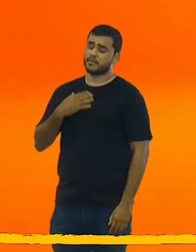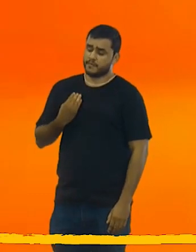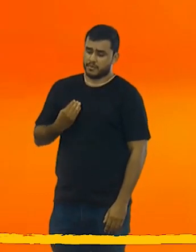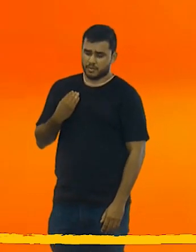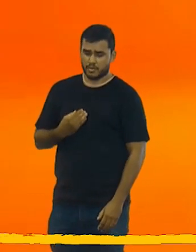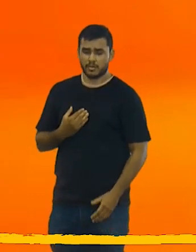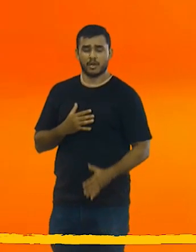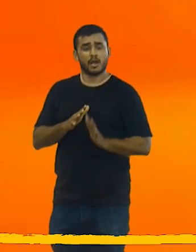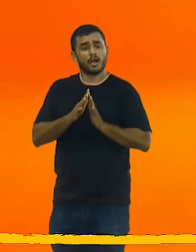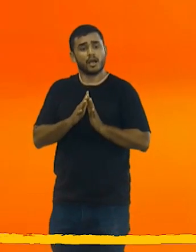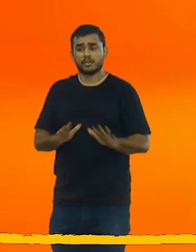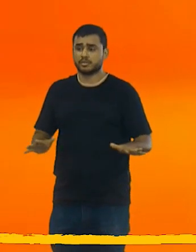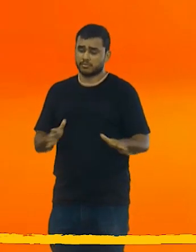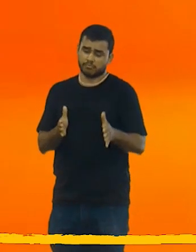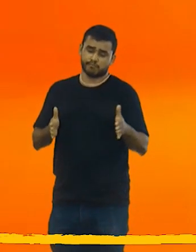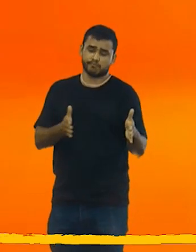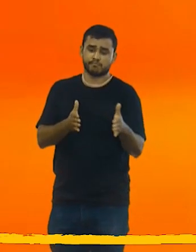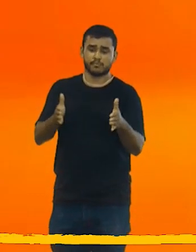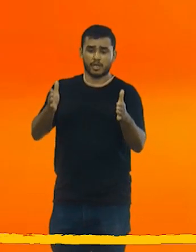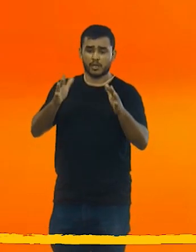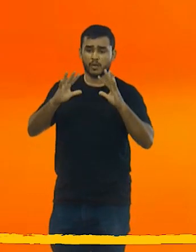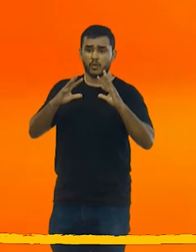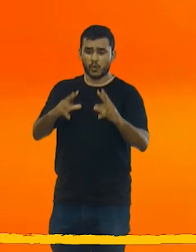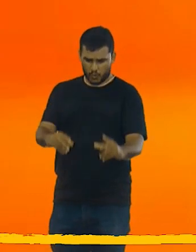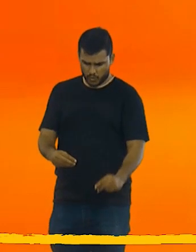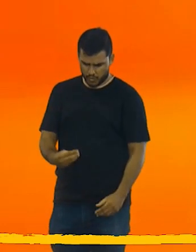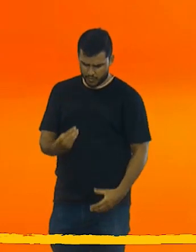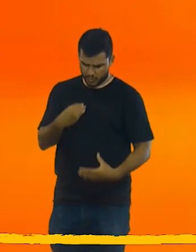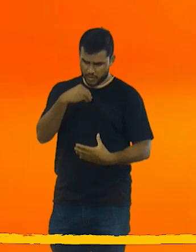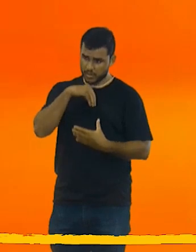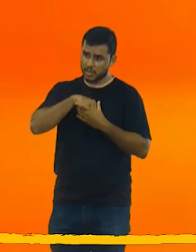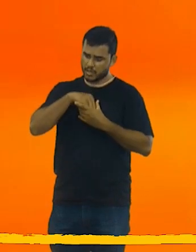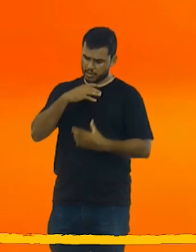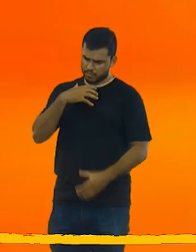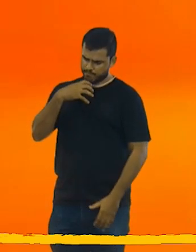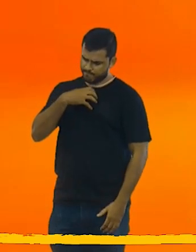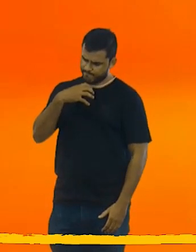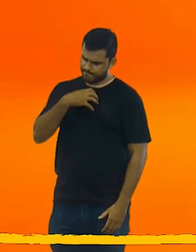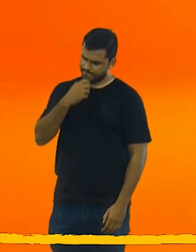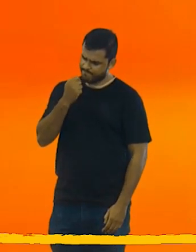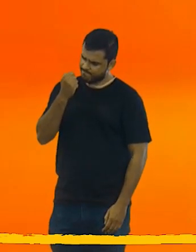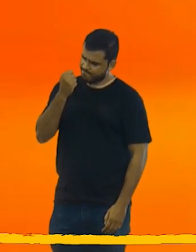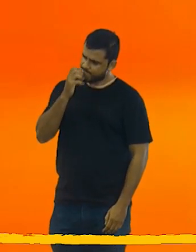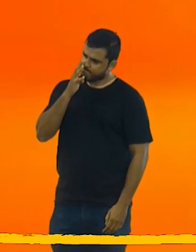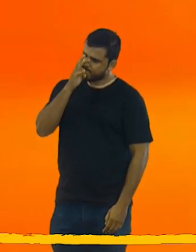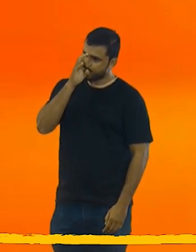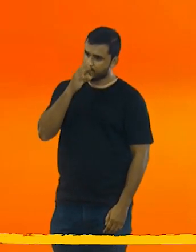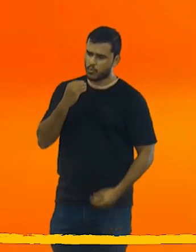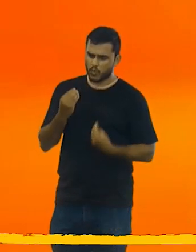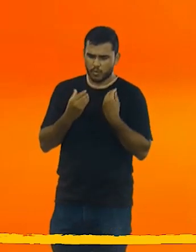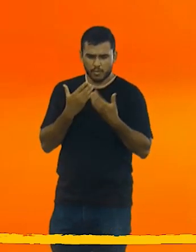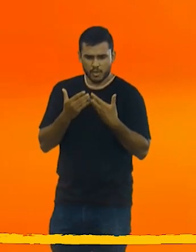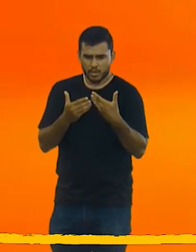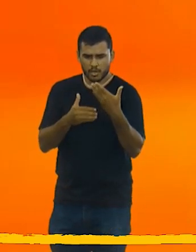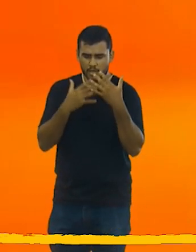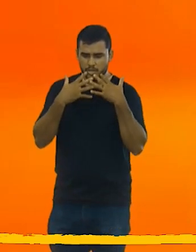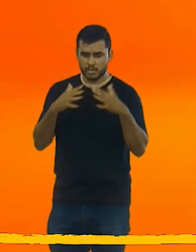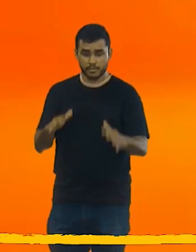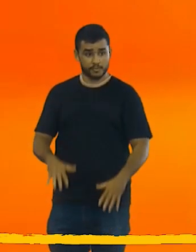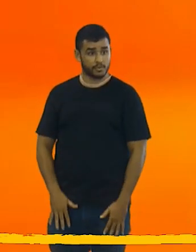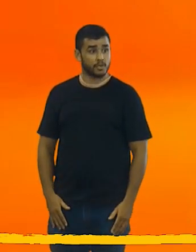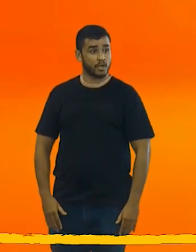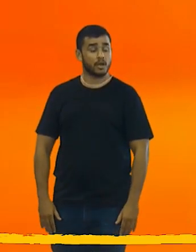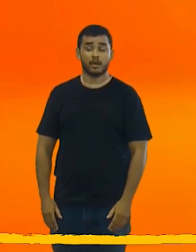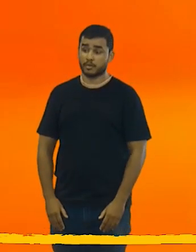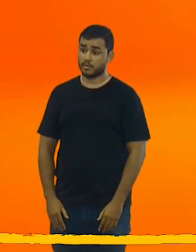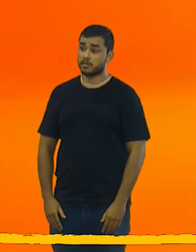chama vida. Ver a fábrica que ela mesma teimosamente se fabrica. Essa reflexão